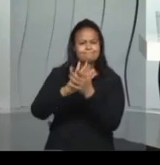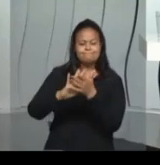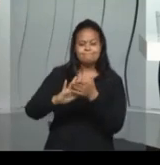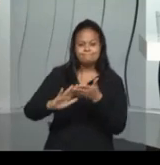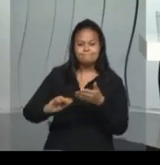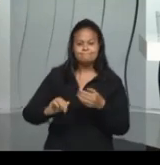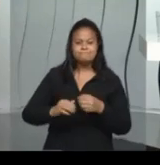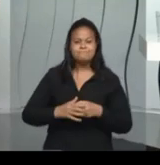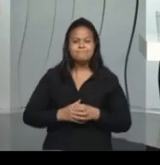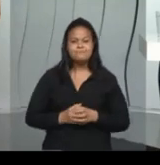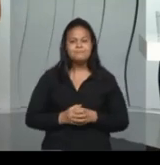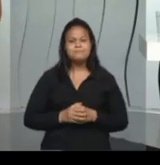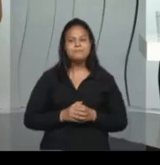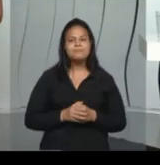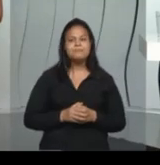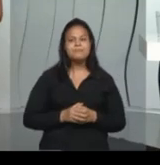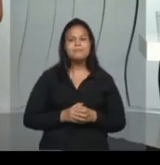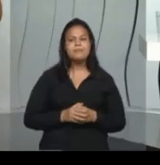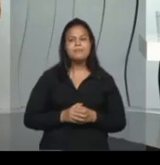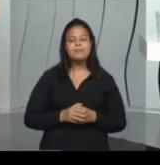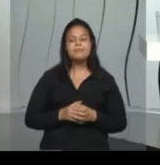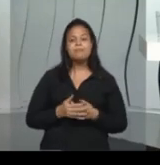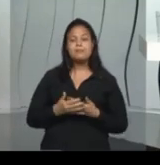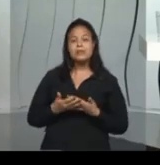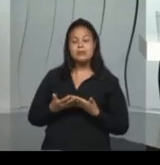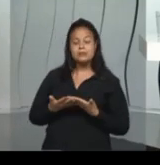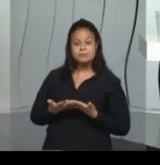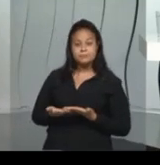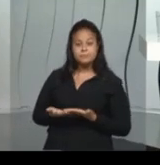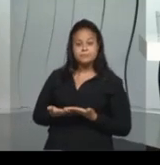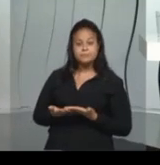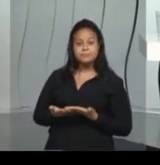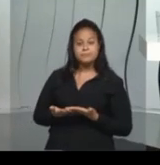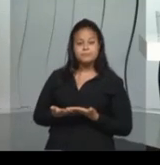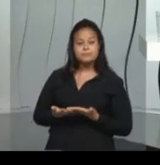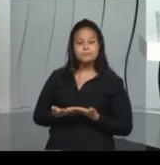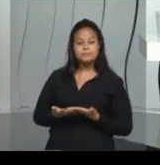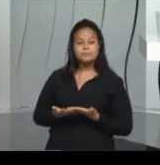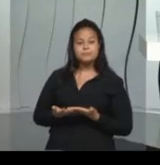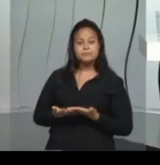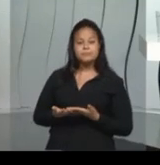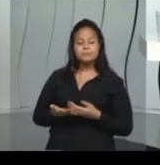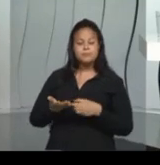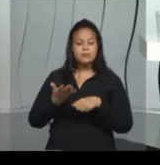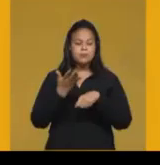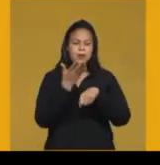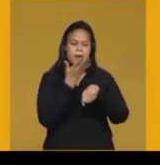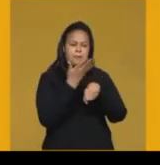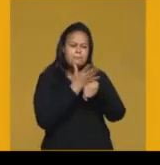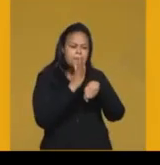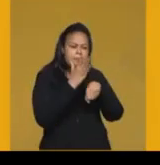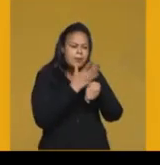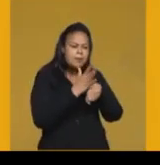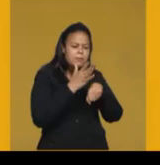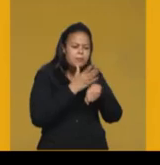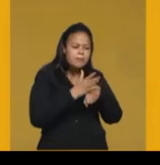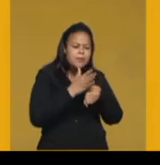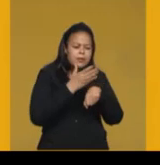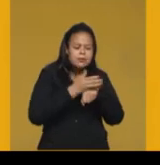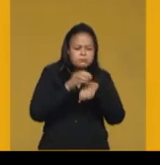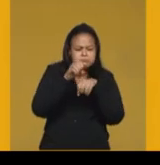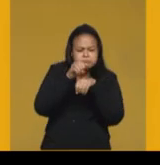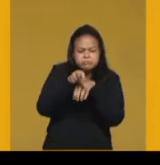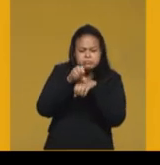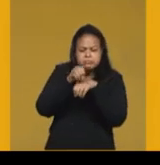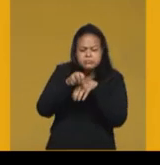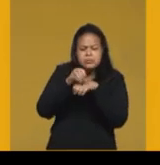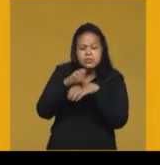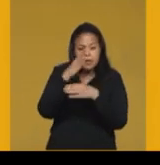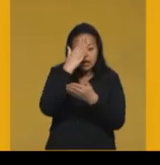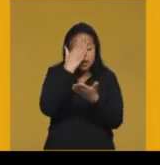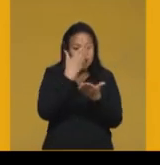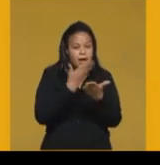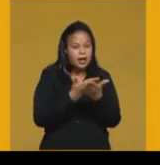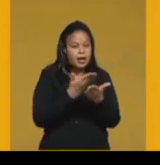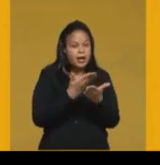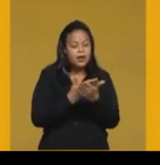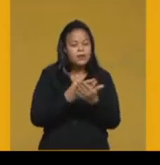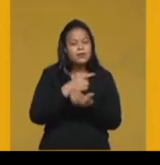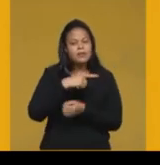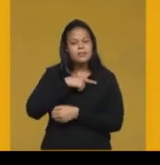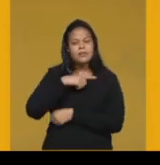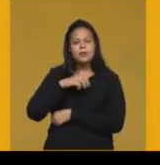gente, como eu disse, para preparar essa aula, né? Então, além, né, do site